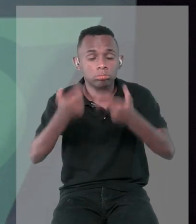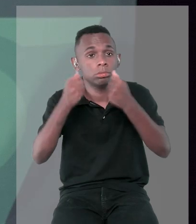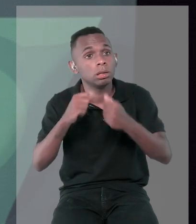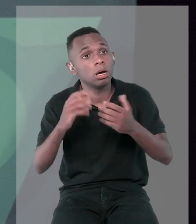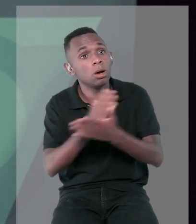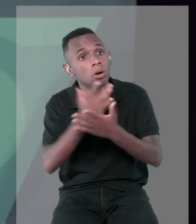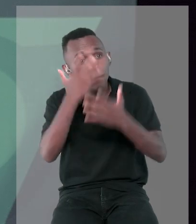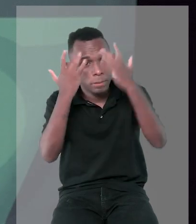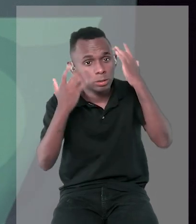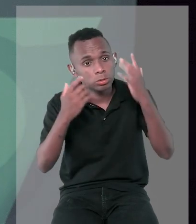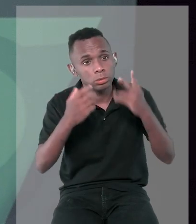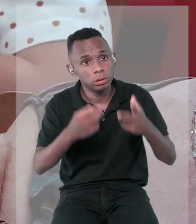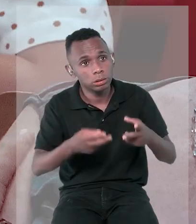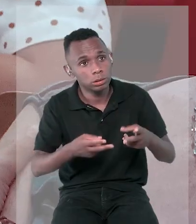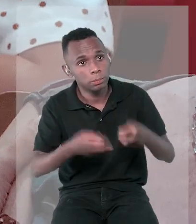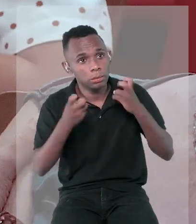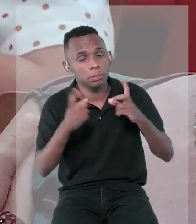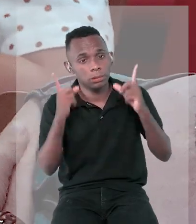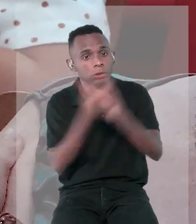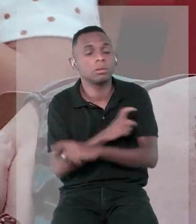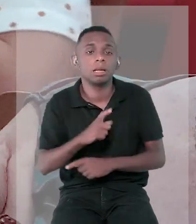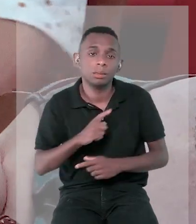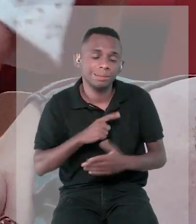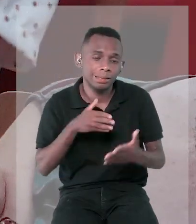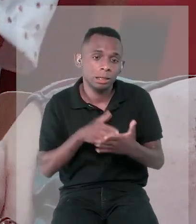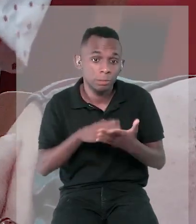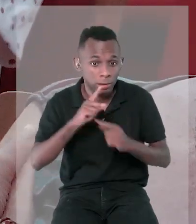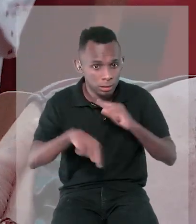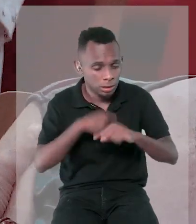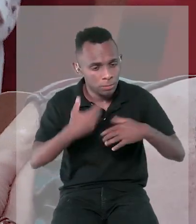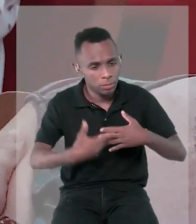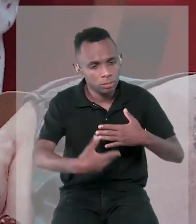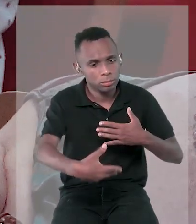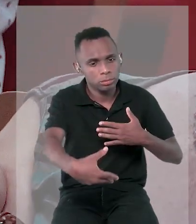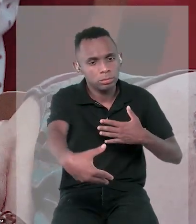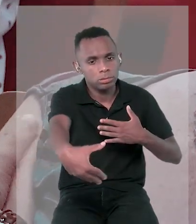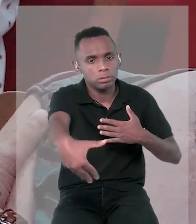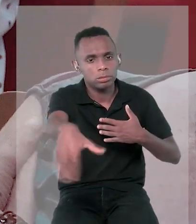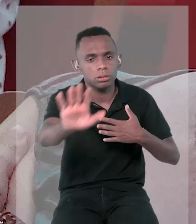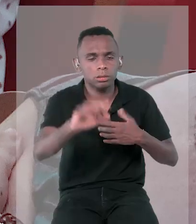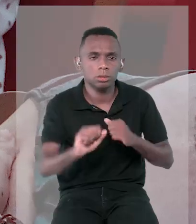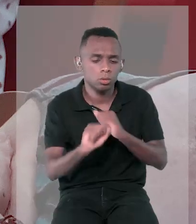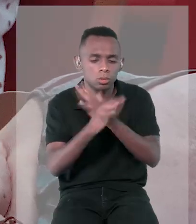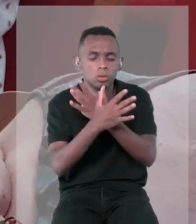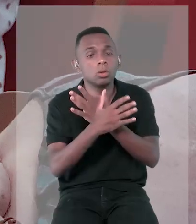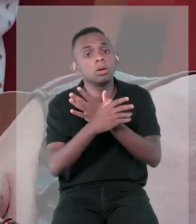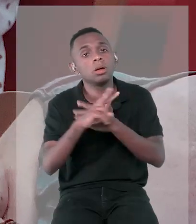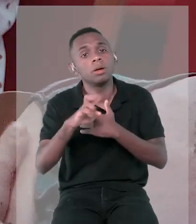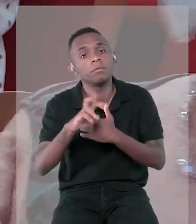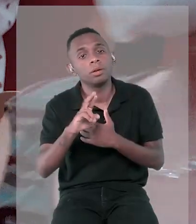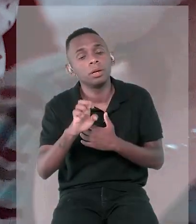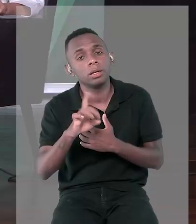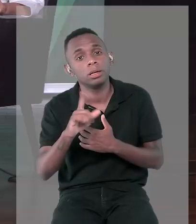têm dificuldade de pegar o embalo. Mas, quando pega o embalo, vai embora. Na plateia, uma espectadora acena em concordância com a fala